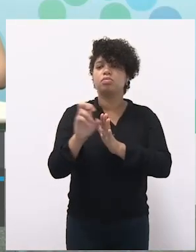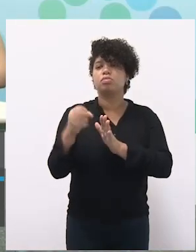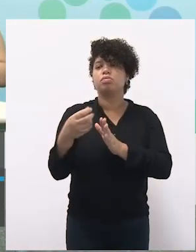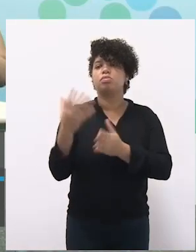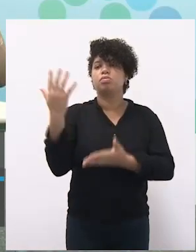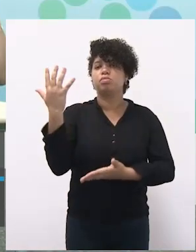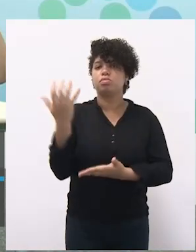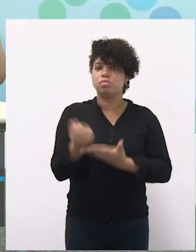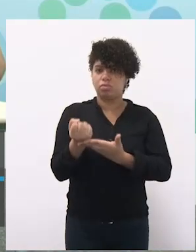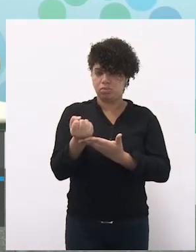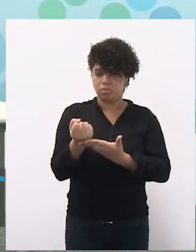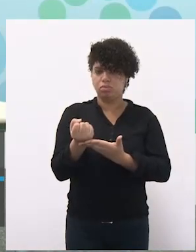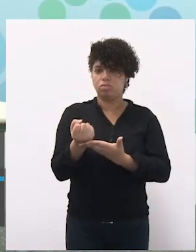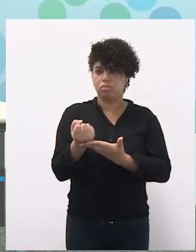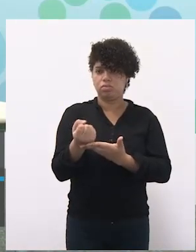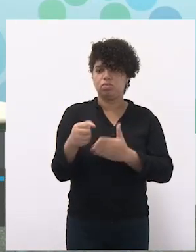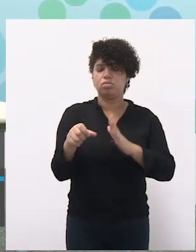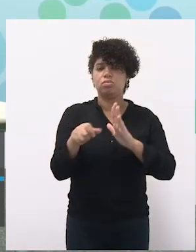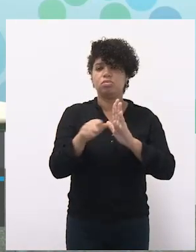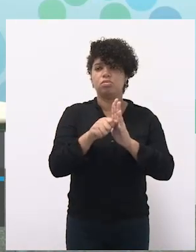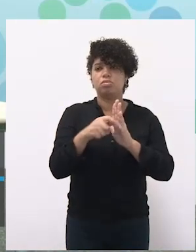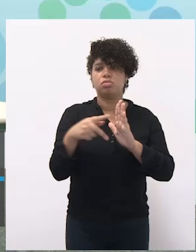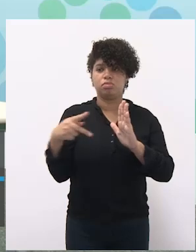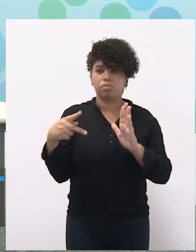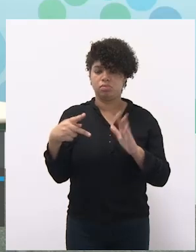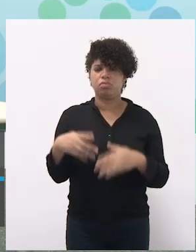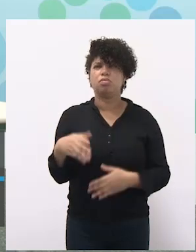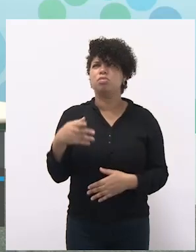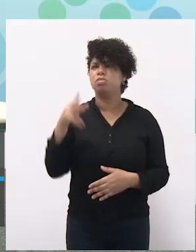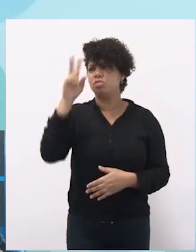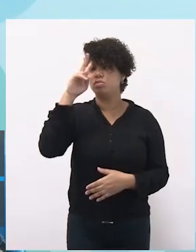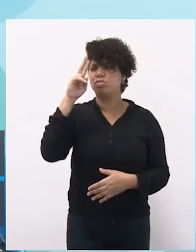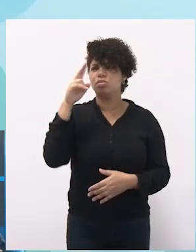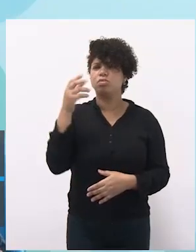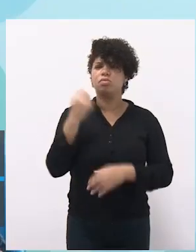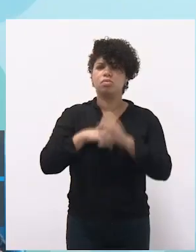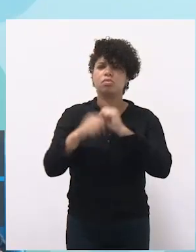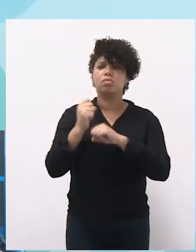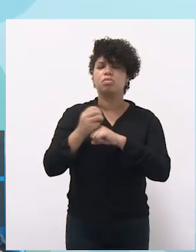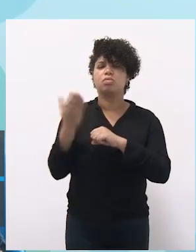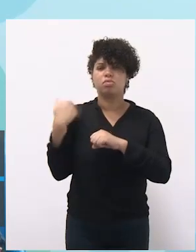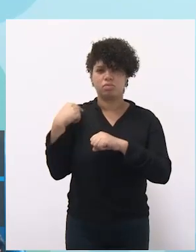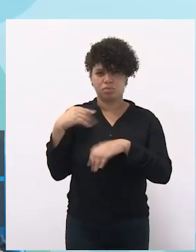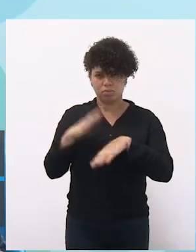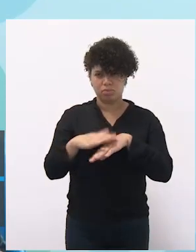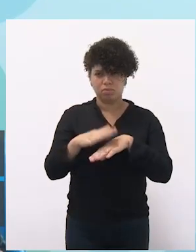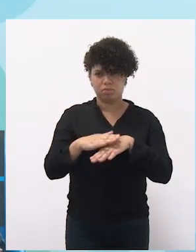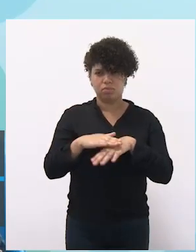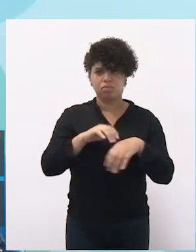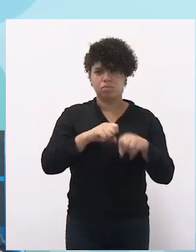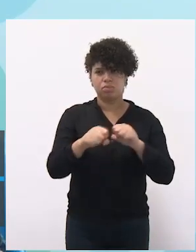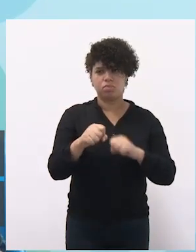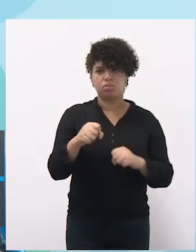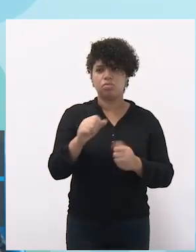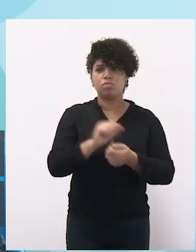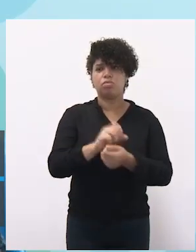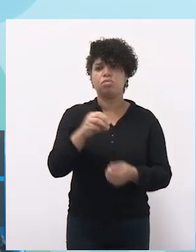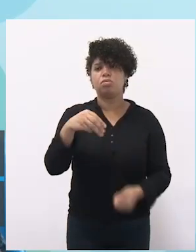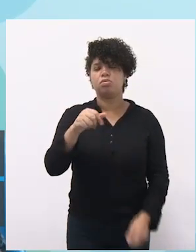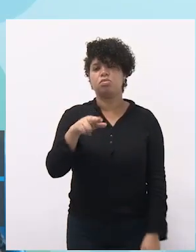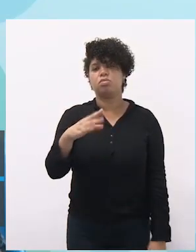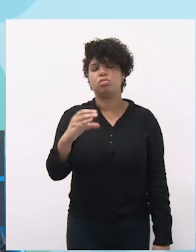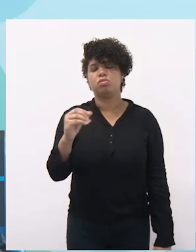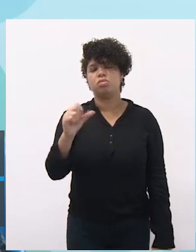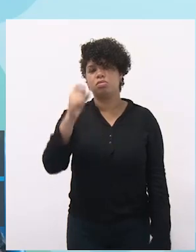na verdade, eu estou perguntando porque eu lembro de algumas formações que eu fiz o ano passado com o Marcos e muitas pessoas perguntaram